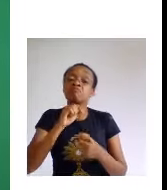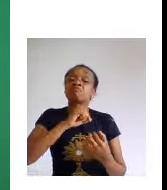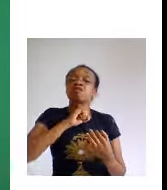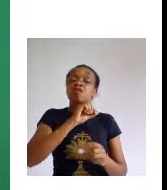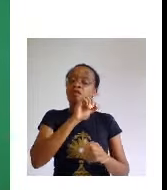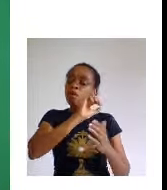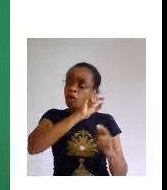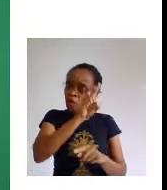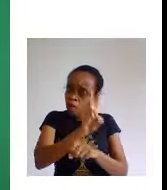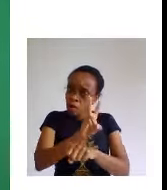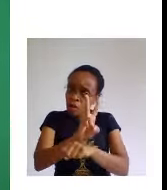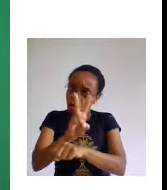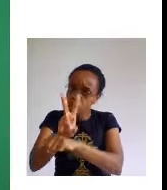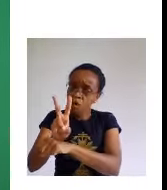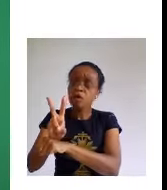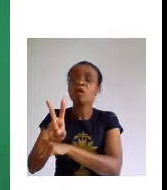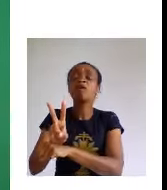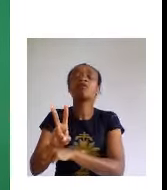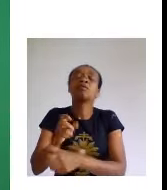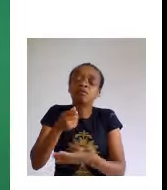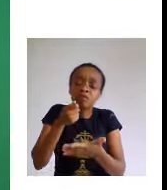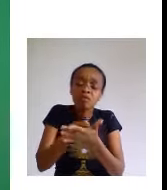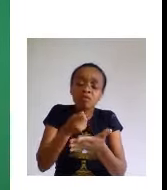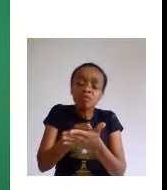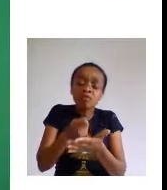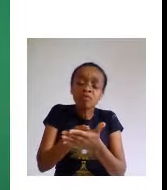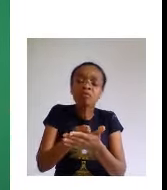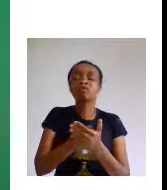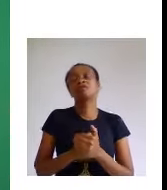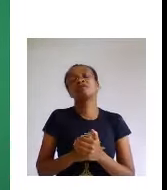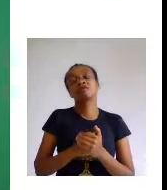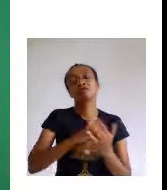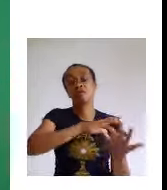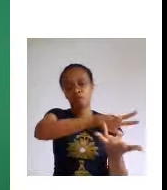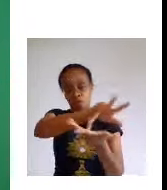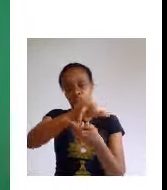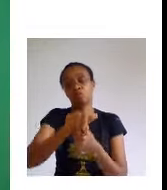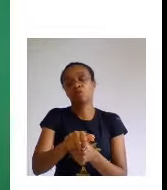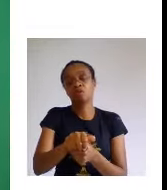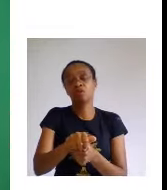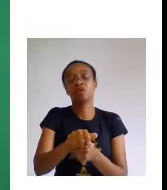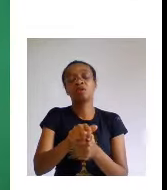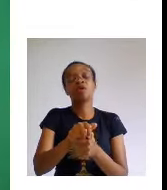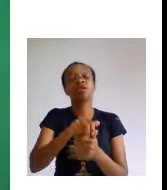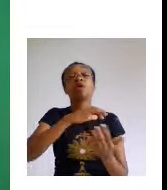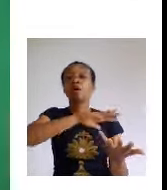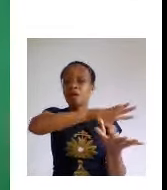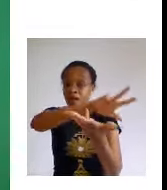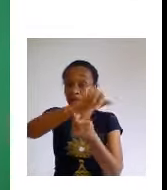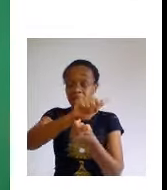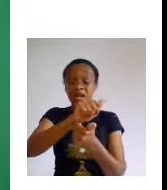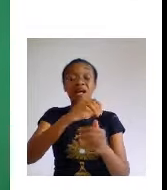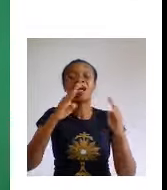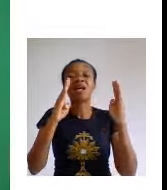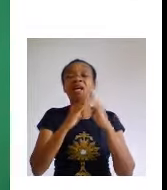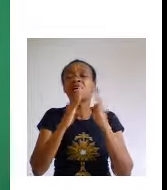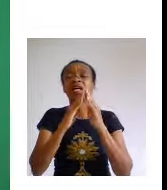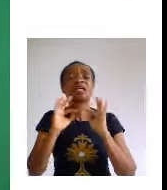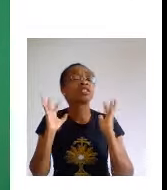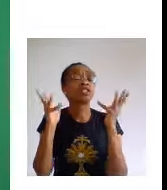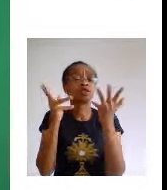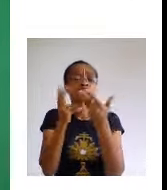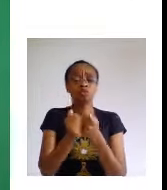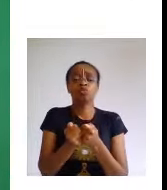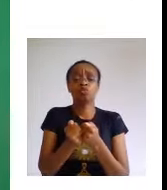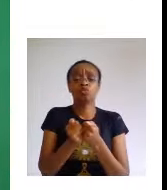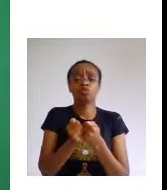protegido. Portanto, a nossa relação com a nossa casa comum é a mesma que